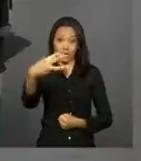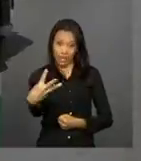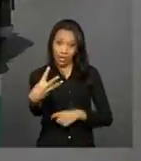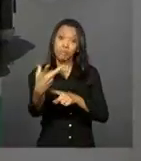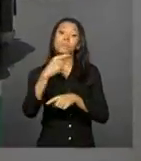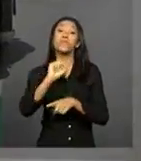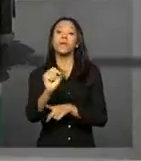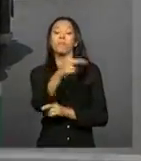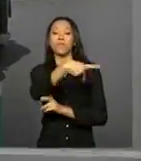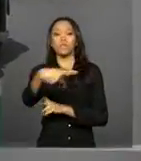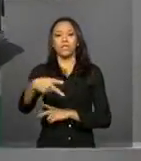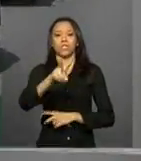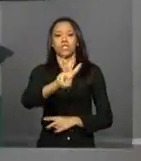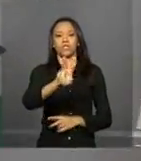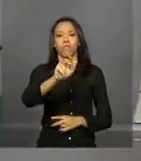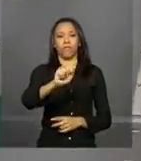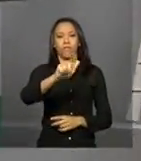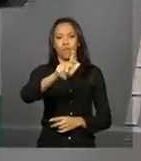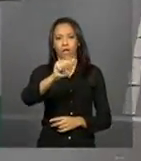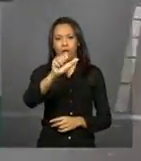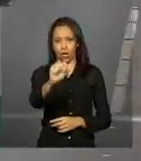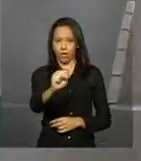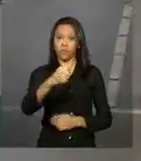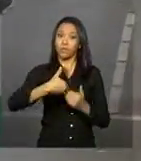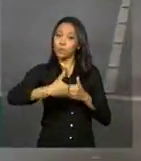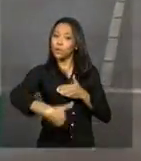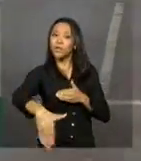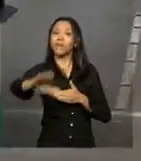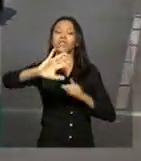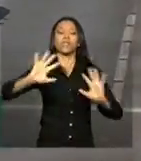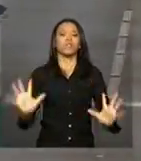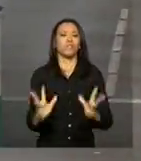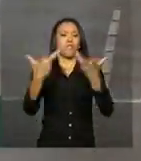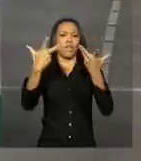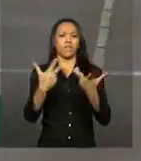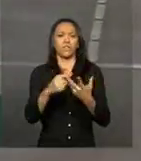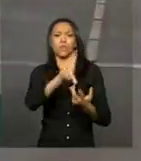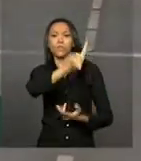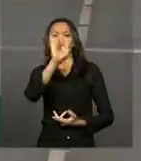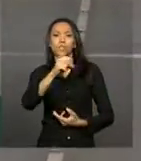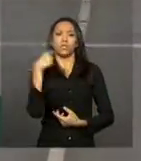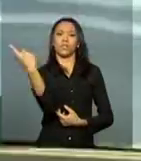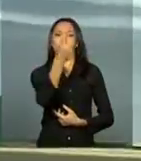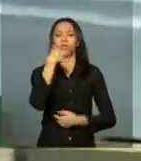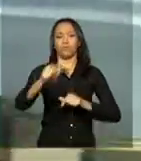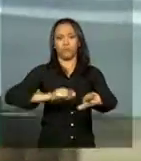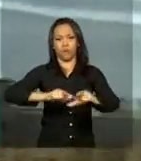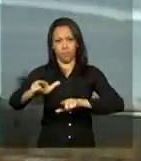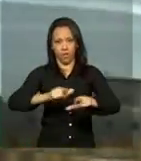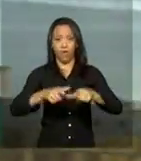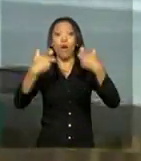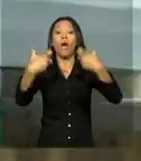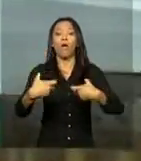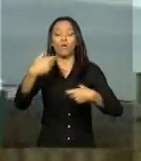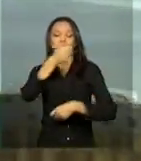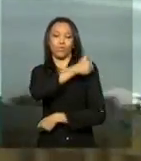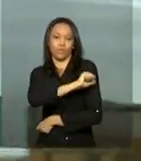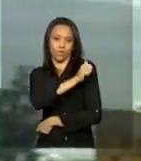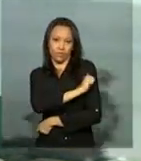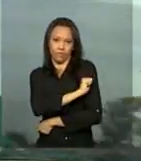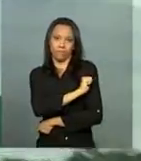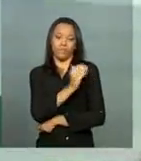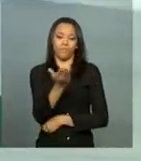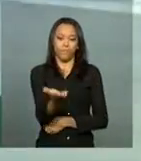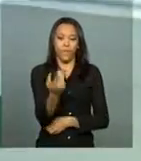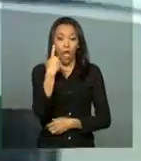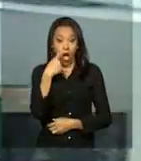pelo presidente Getúlio Vargas, durante as festividades do Dia do Trabalho em Volta Redonda, no Rio de Janeiro. Quem quiser, olha